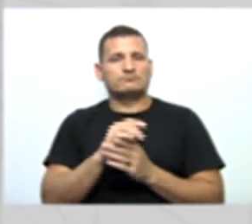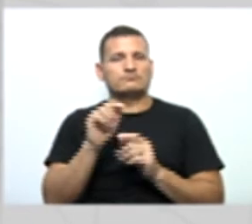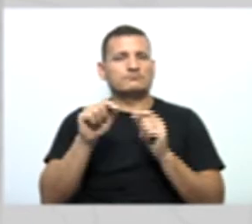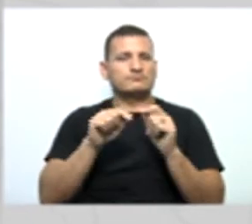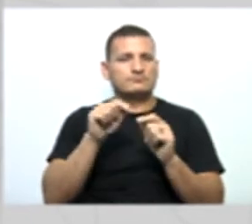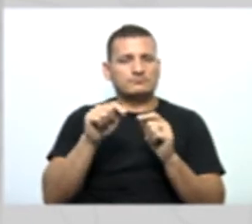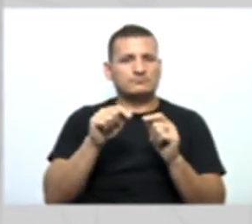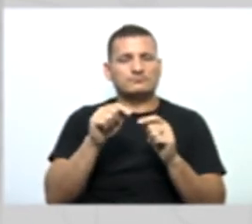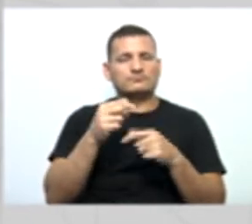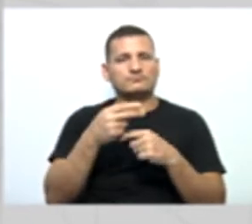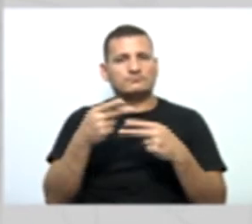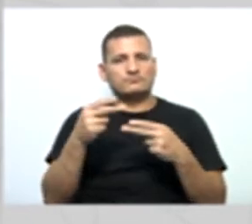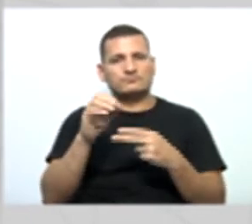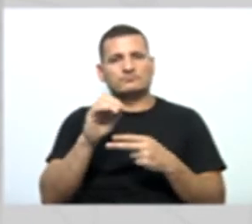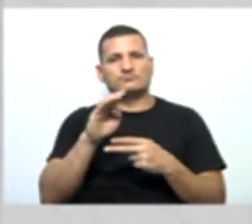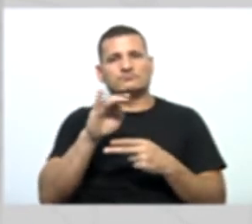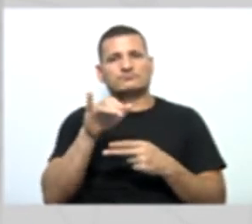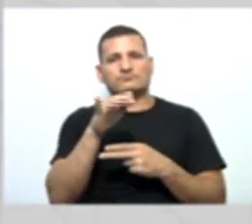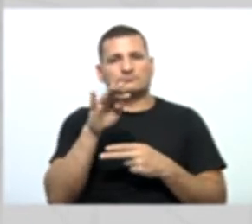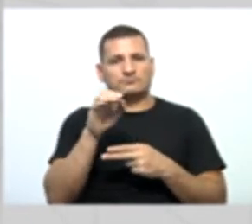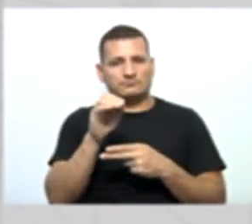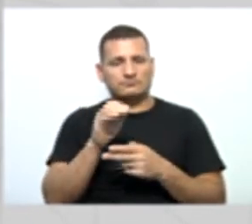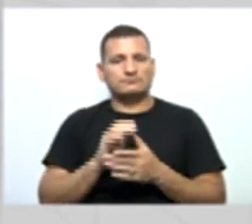é um objeto?